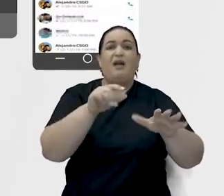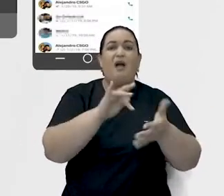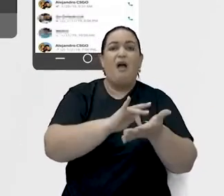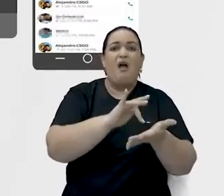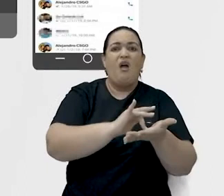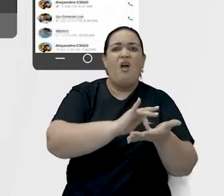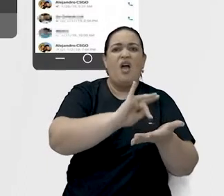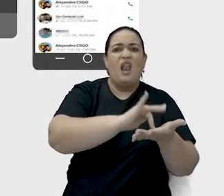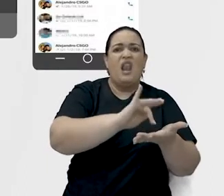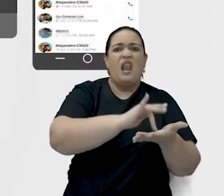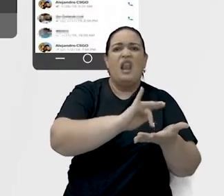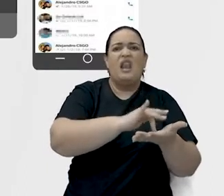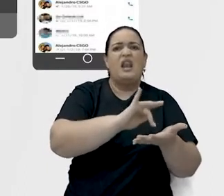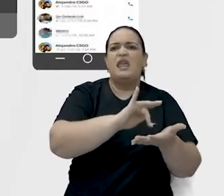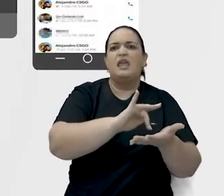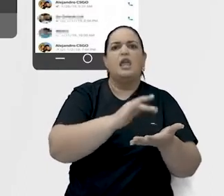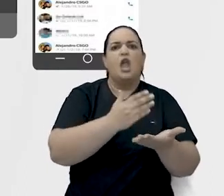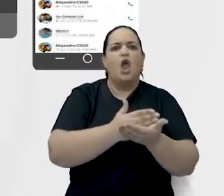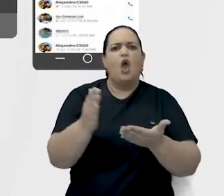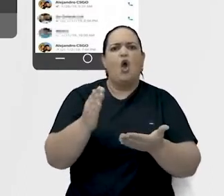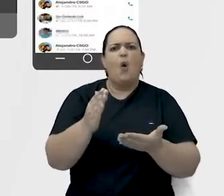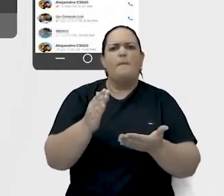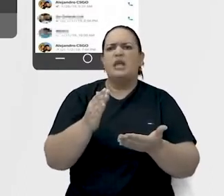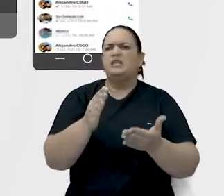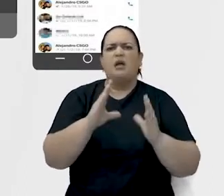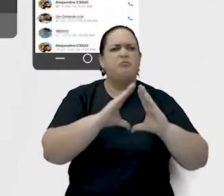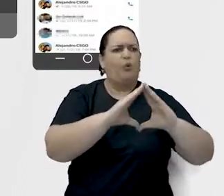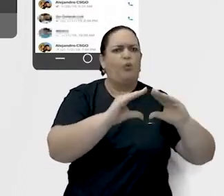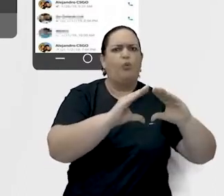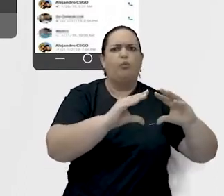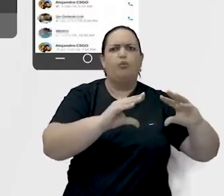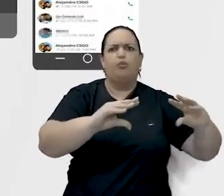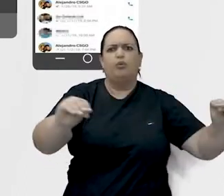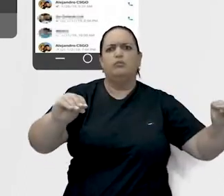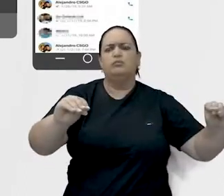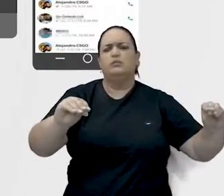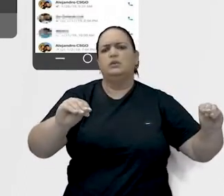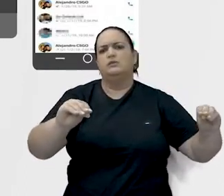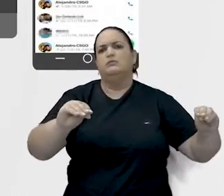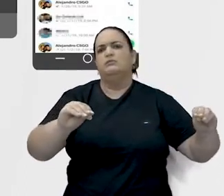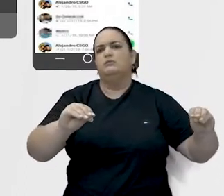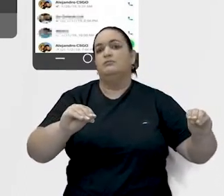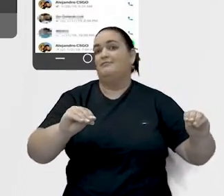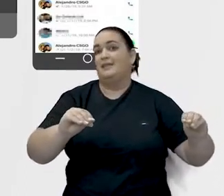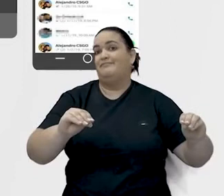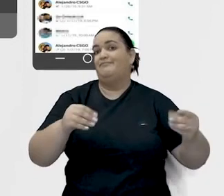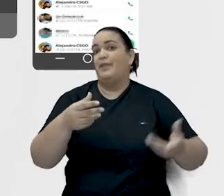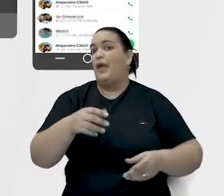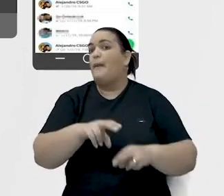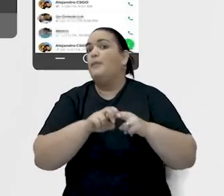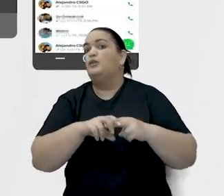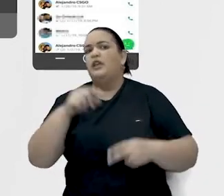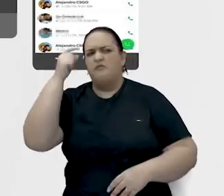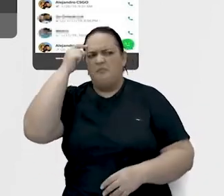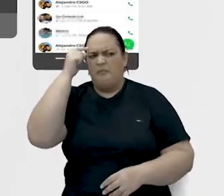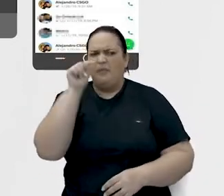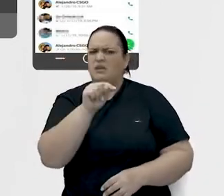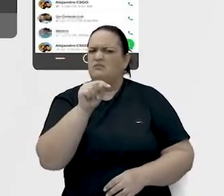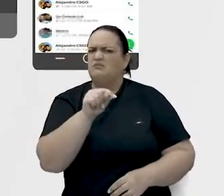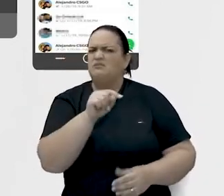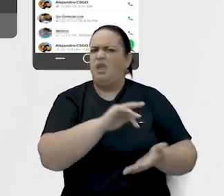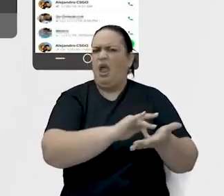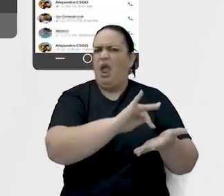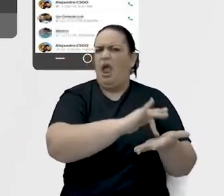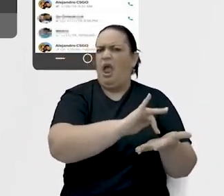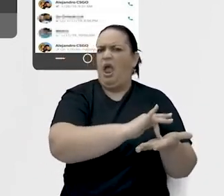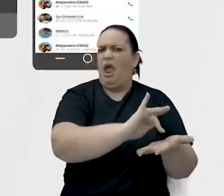a aparecer menos em pesquisas, pois se leva em consideração que algo especial, de forma